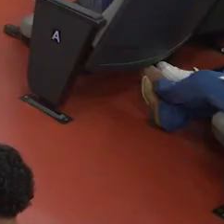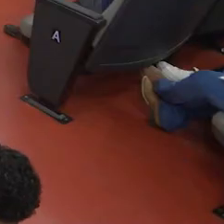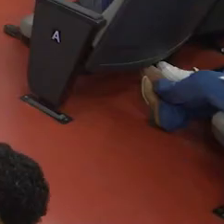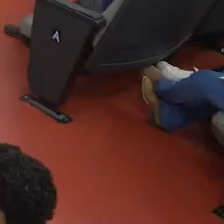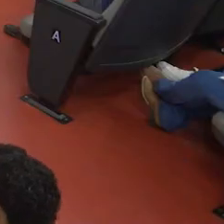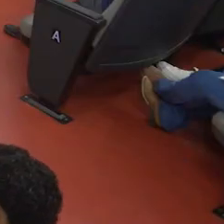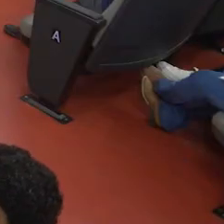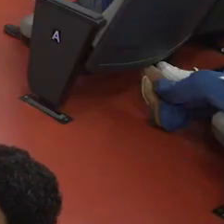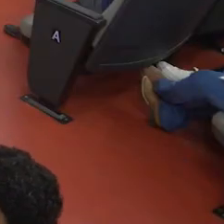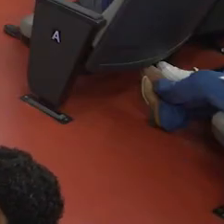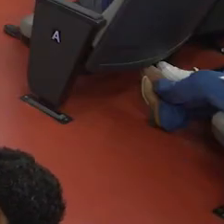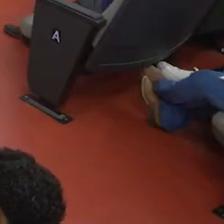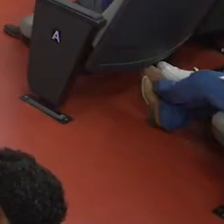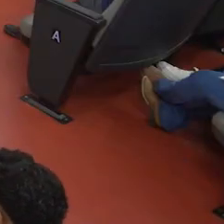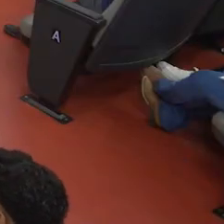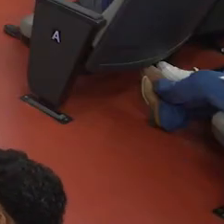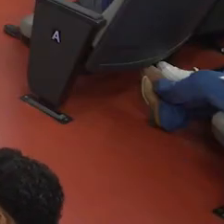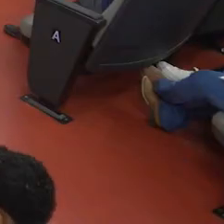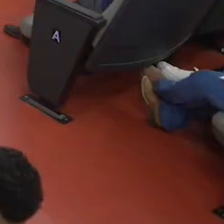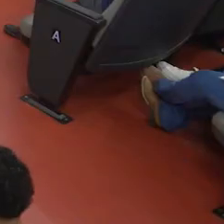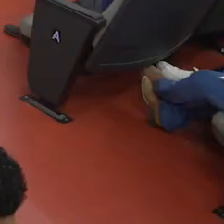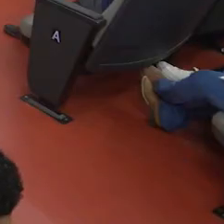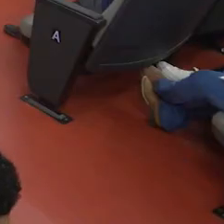toda certe um grande